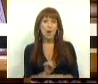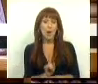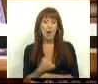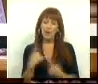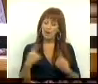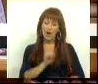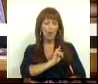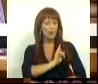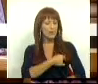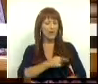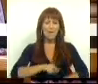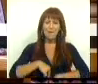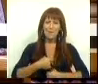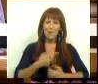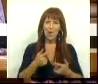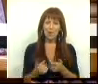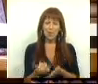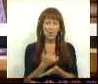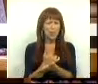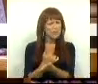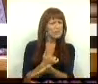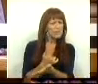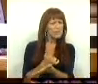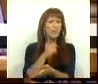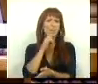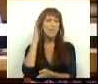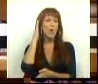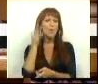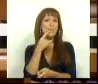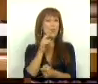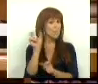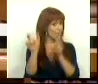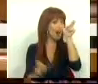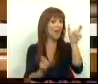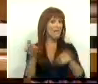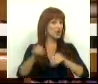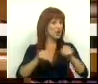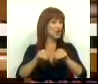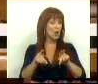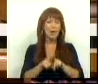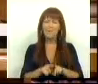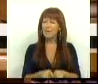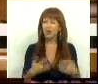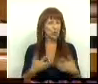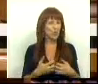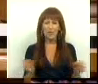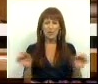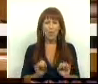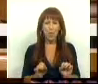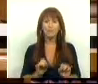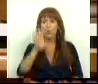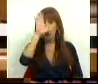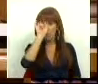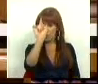de ter o poder sobre o próprio recurso. Pode-se jogar muito com as palavras, mas não restam dúvidas que